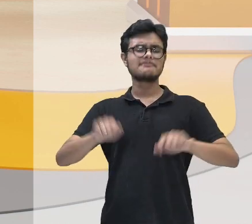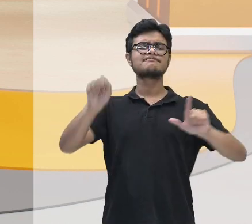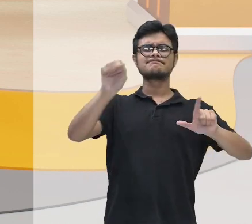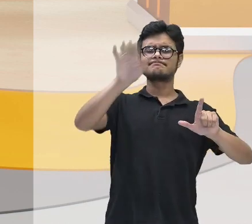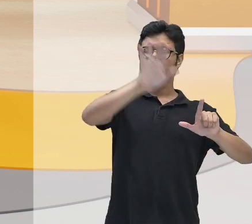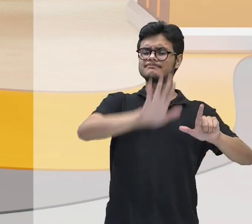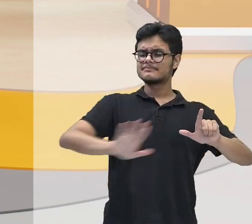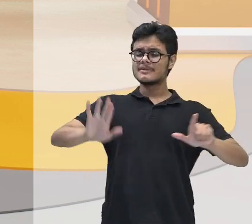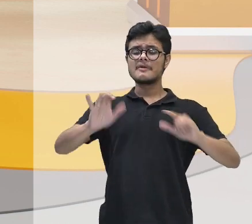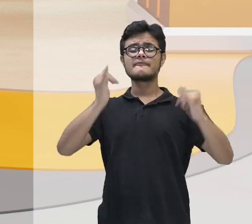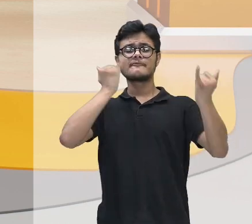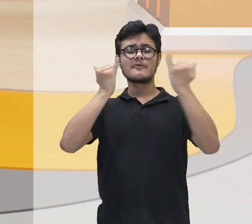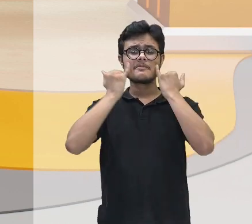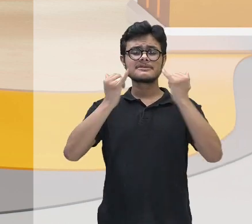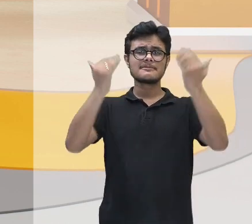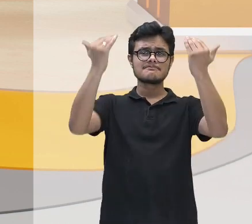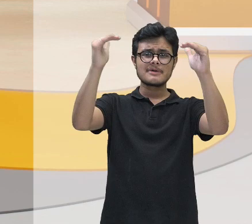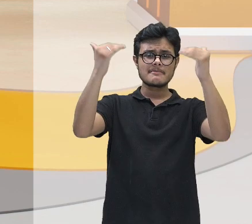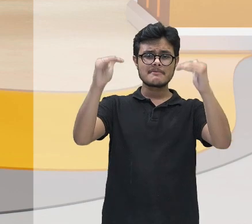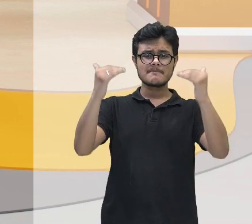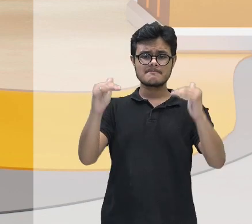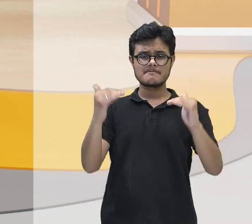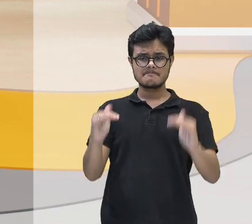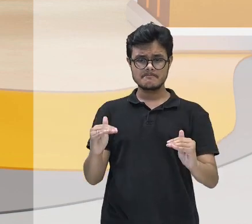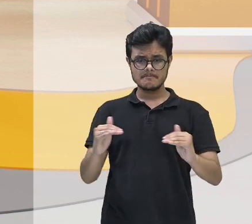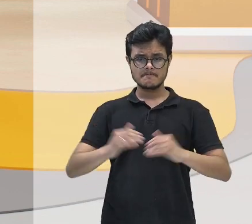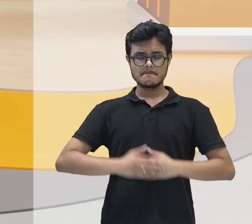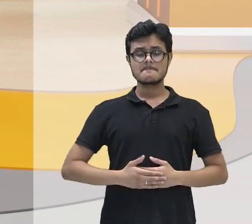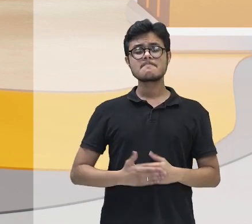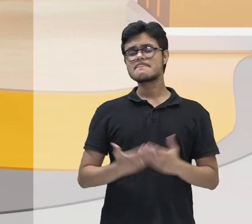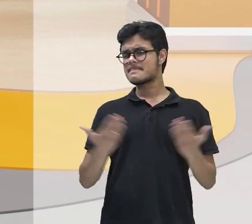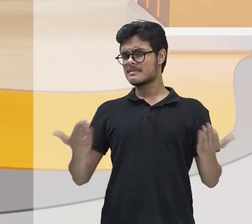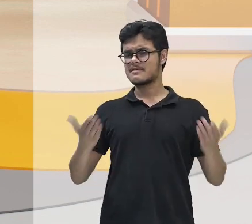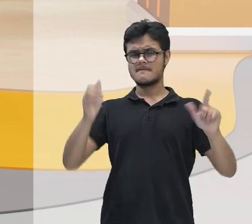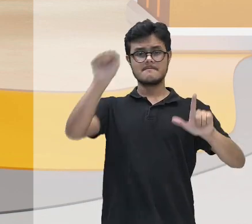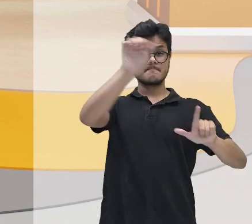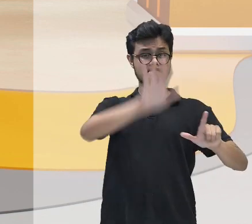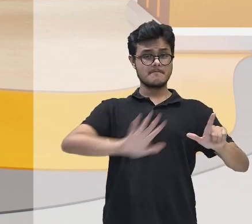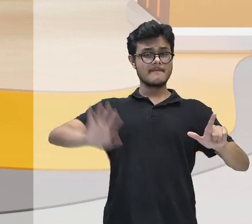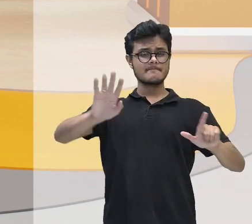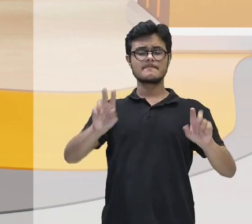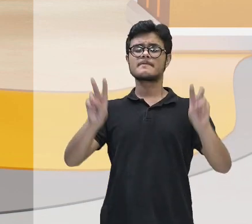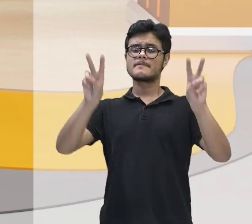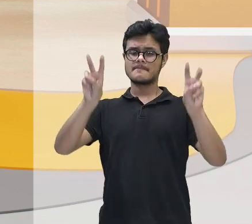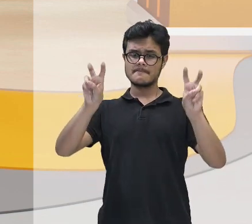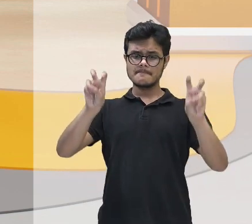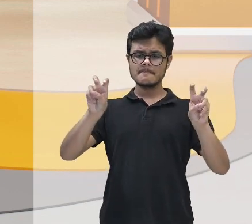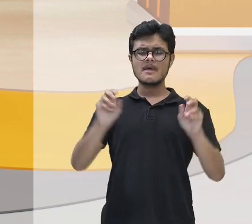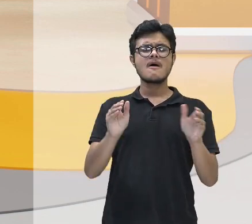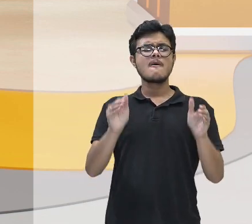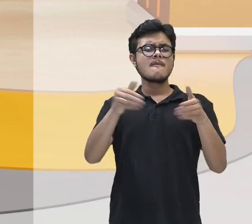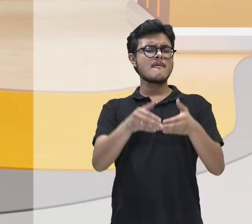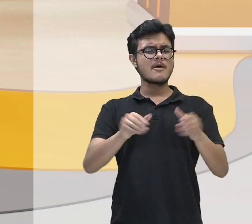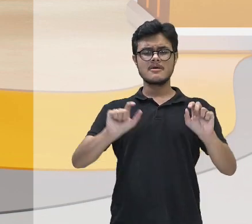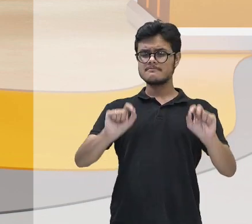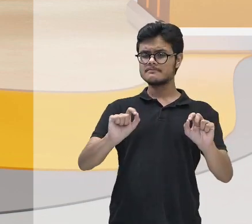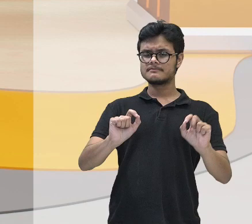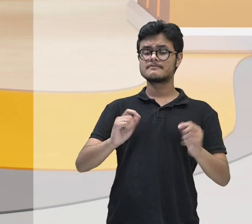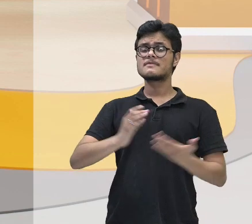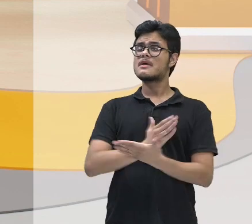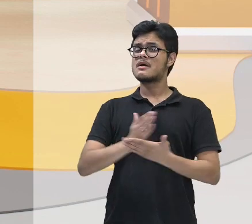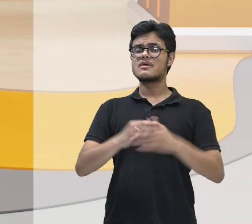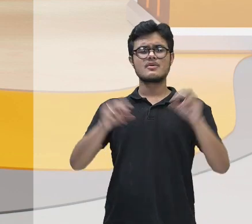das informações que tem nesses mapas temáticos os mapas temáticos né eles focam eh em